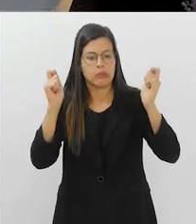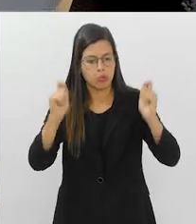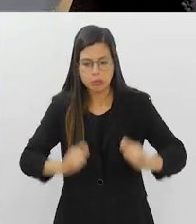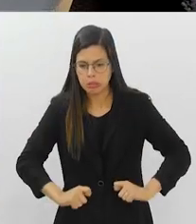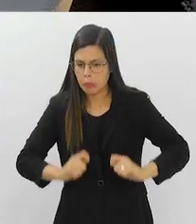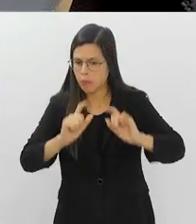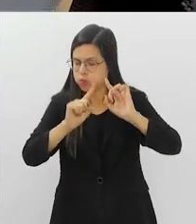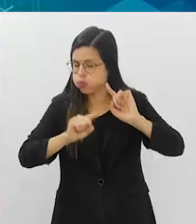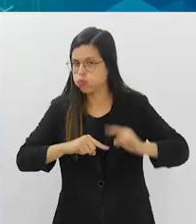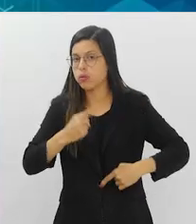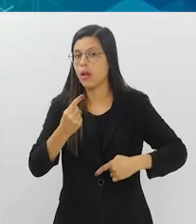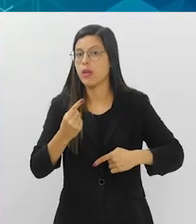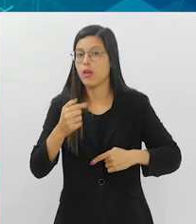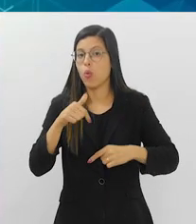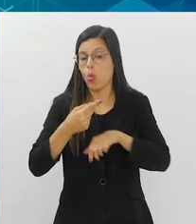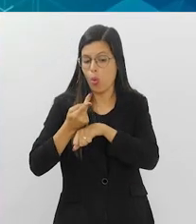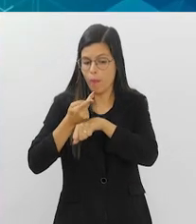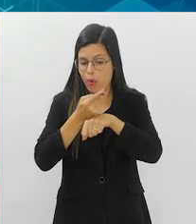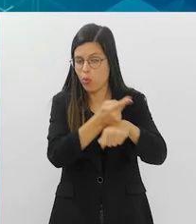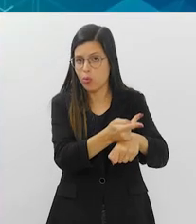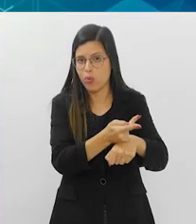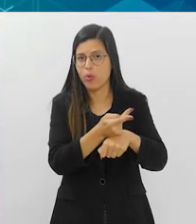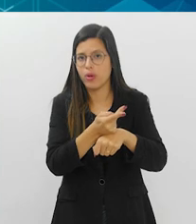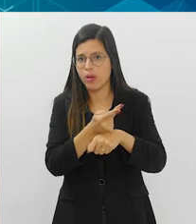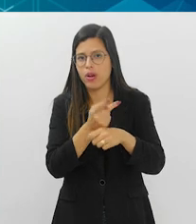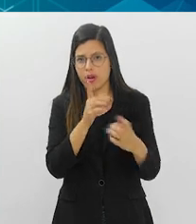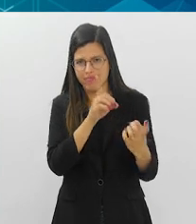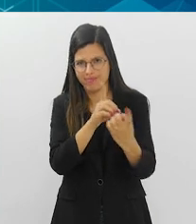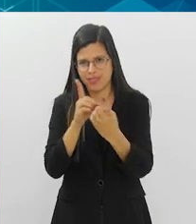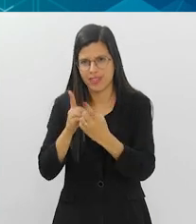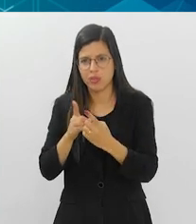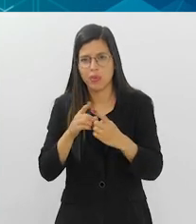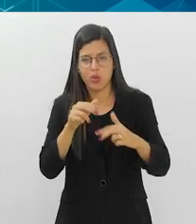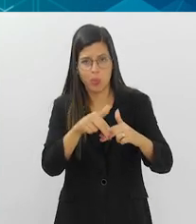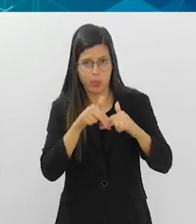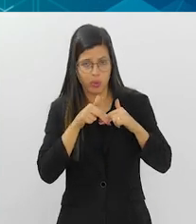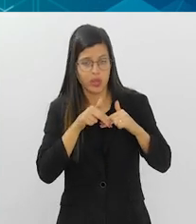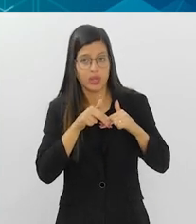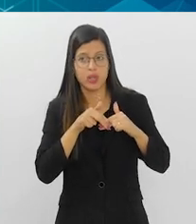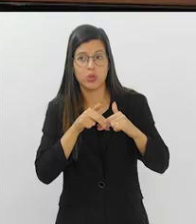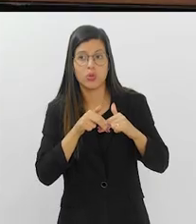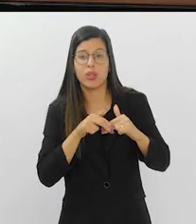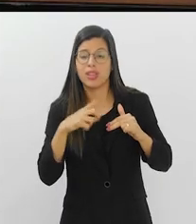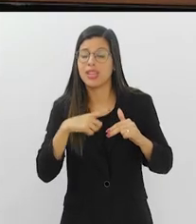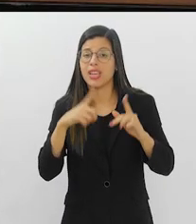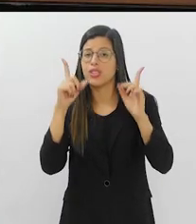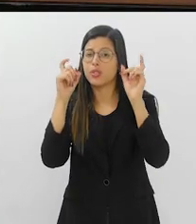próprio desempenho, e, no geral, quando vêm procurar atendimento por conta de burnout,